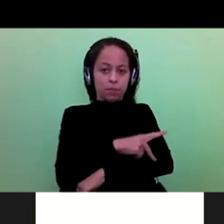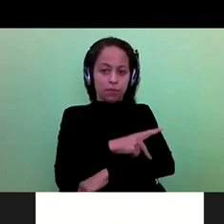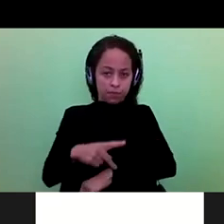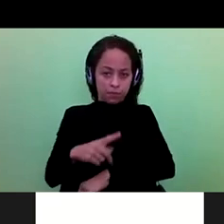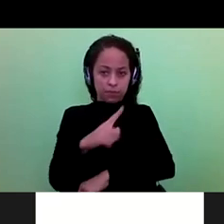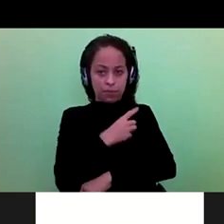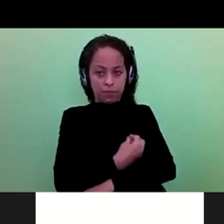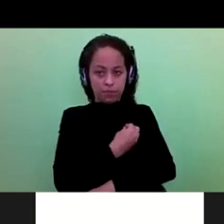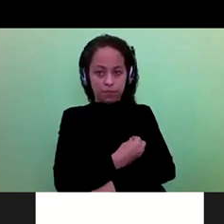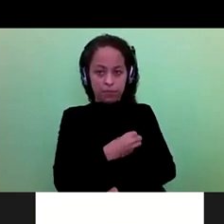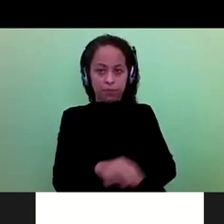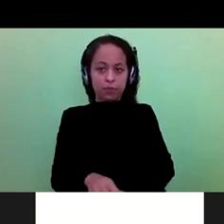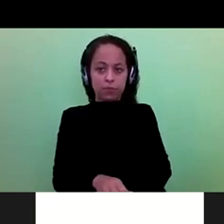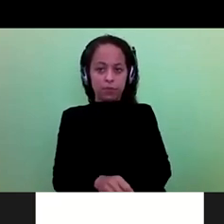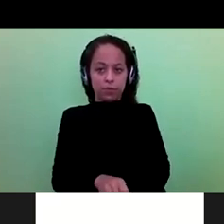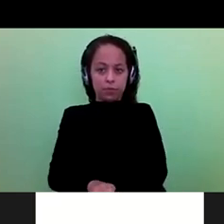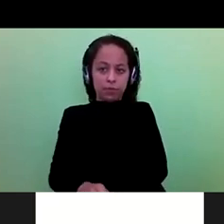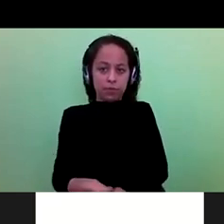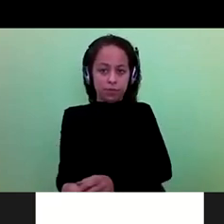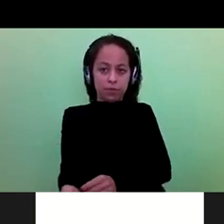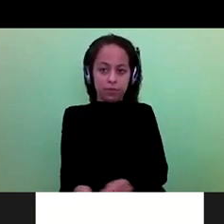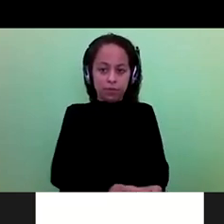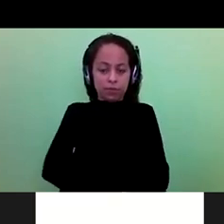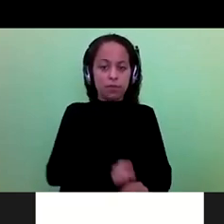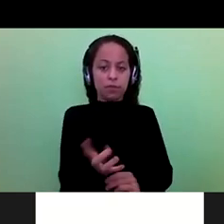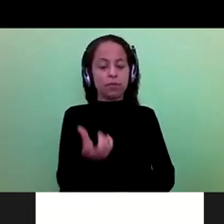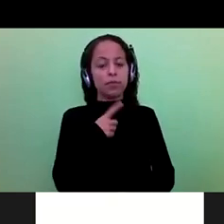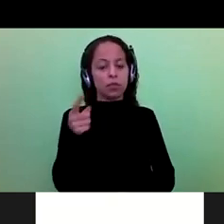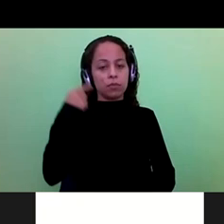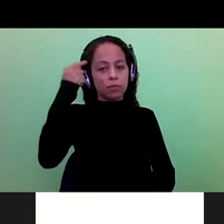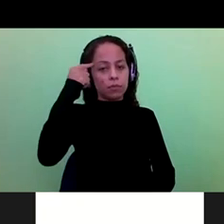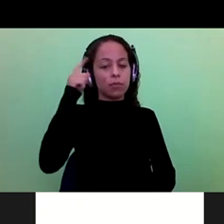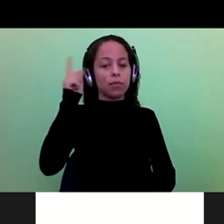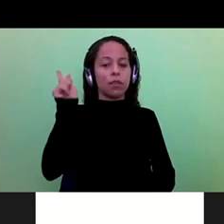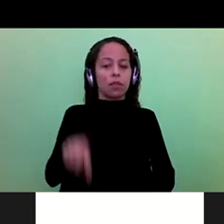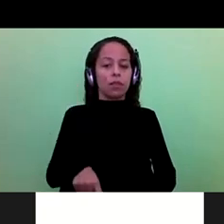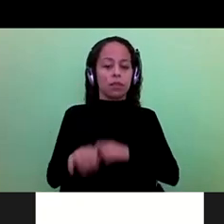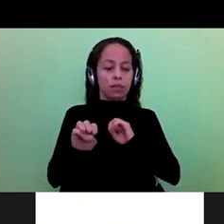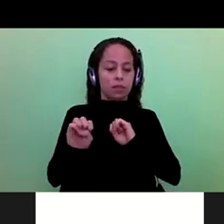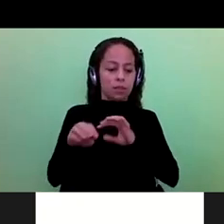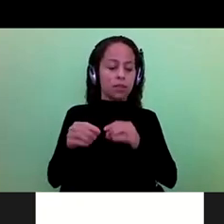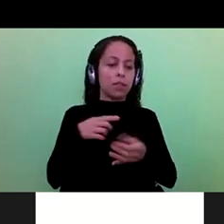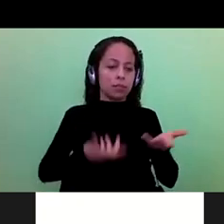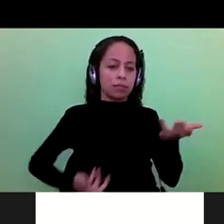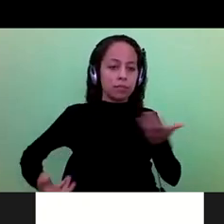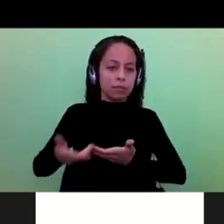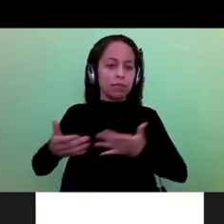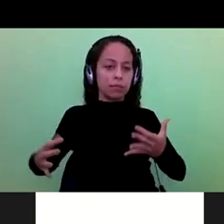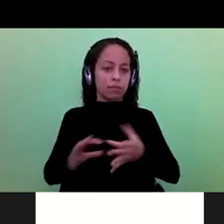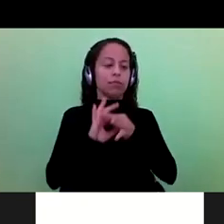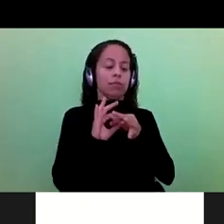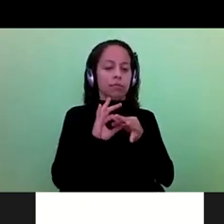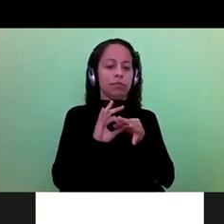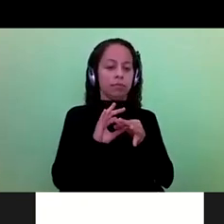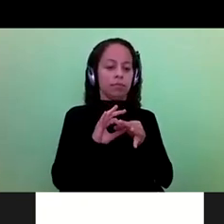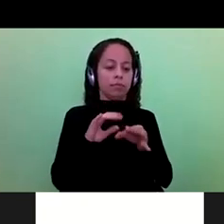pensar a elaboração dos nossos planos de ensino nesse entrecruzamento de